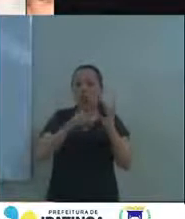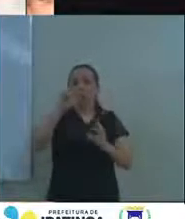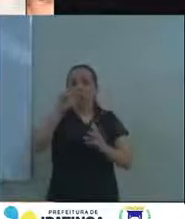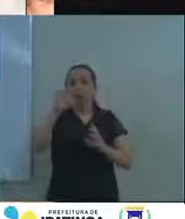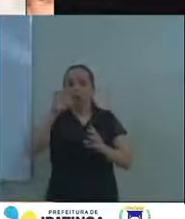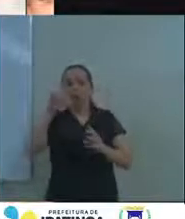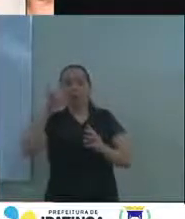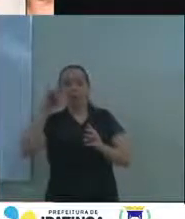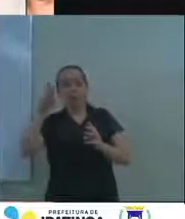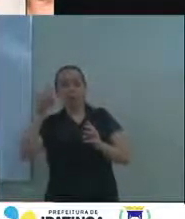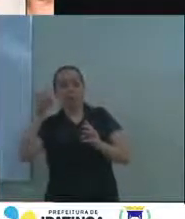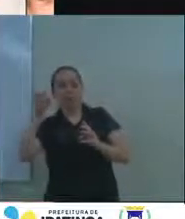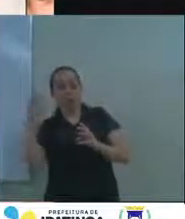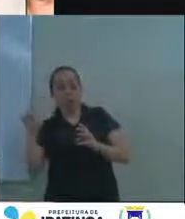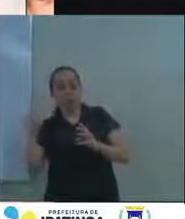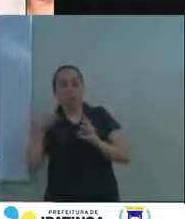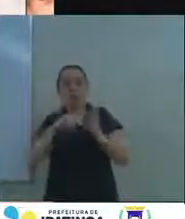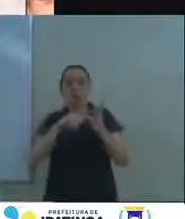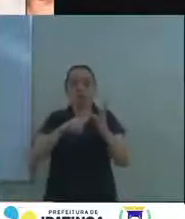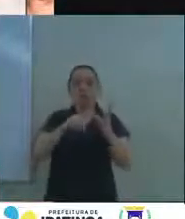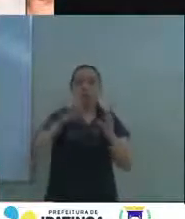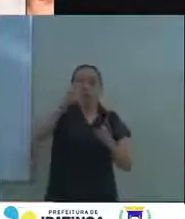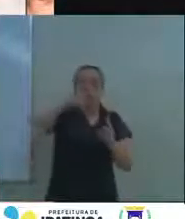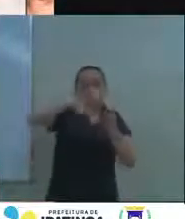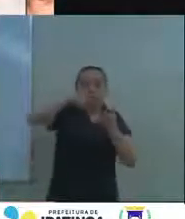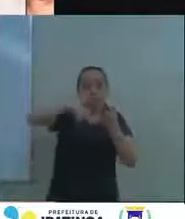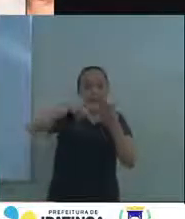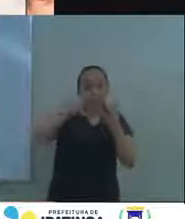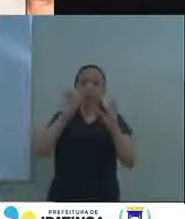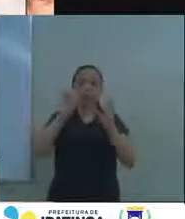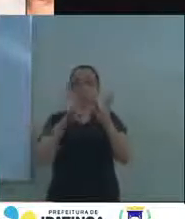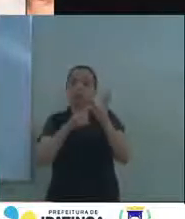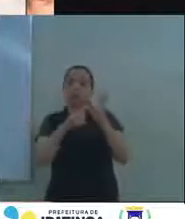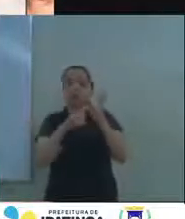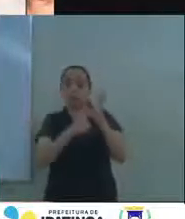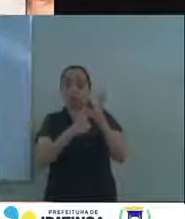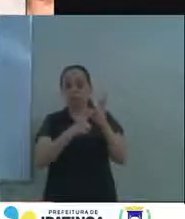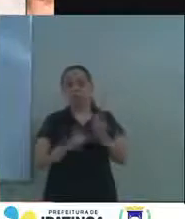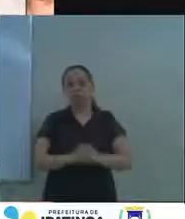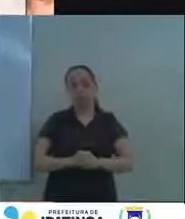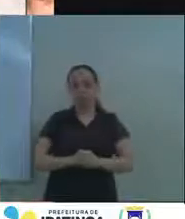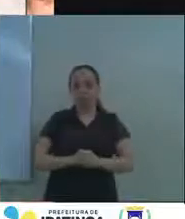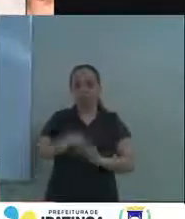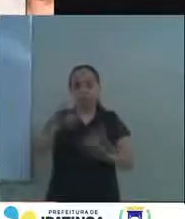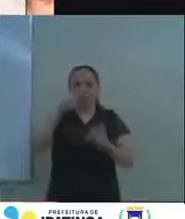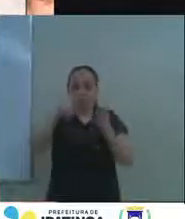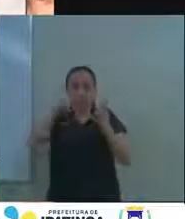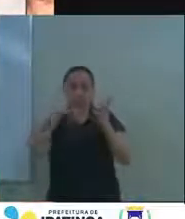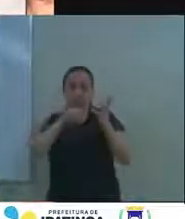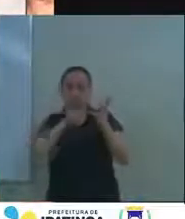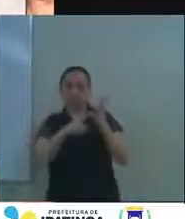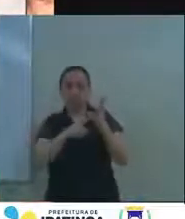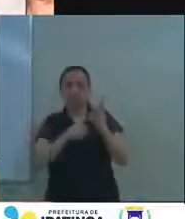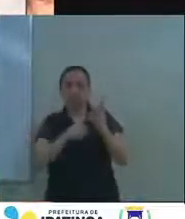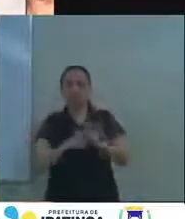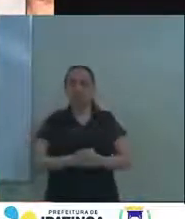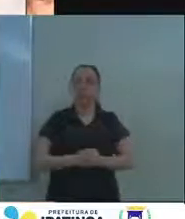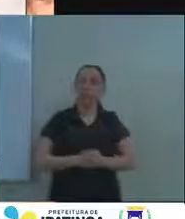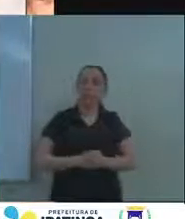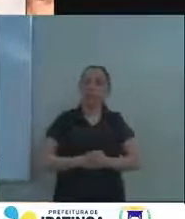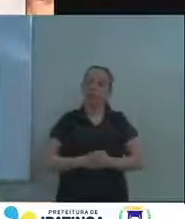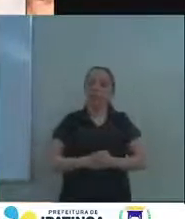ão. Então, é que você lê somente as vogais. Sobre